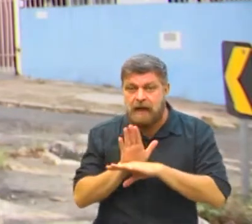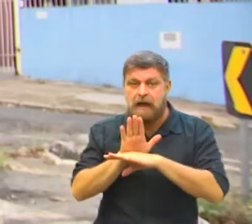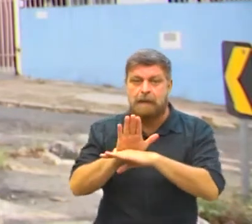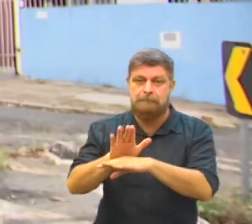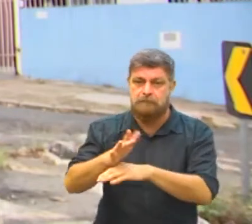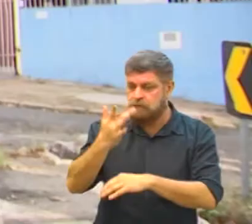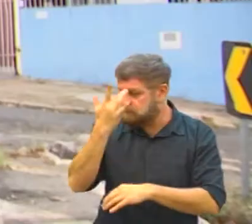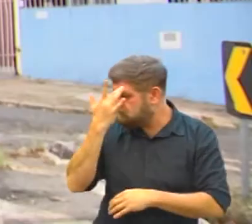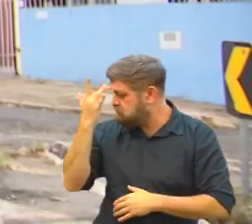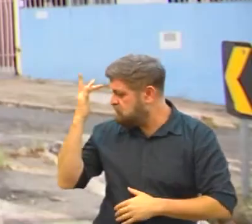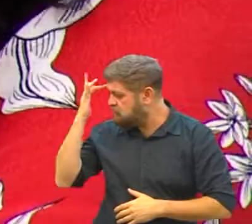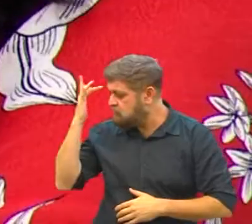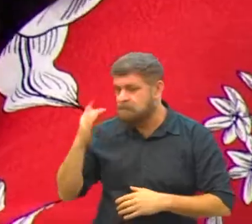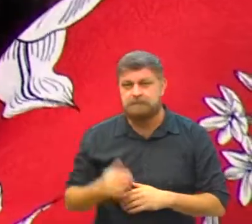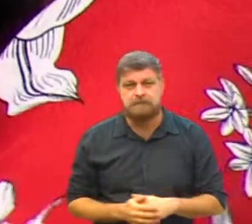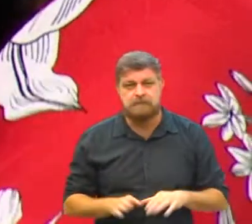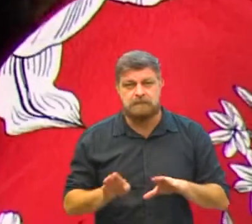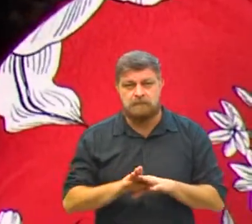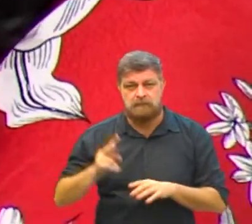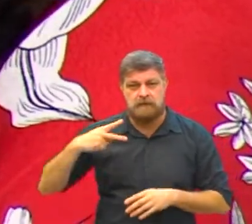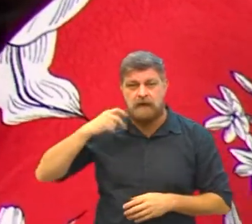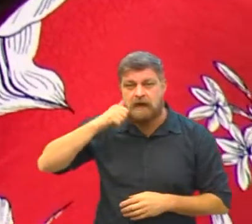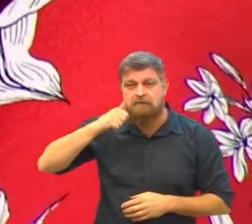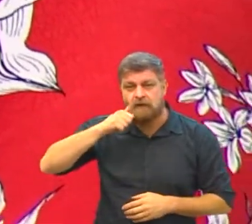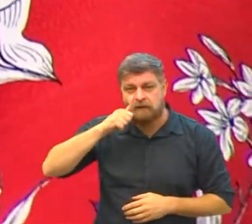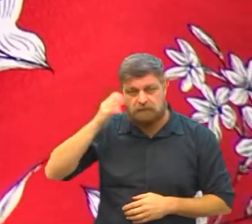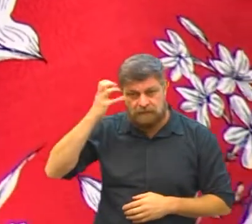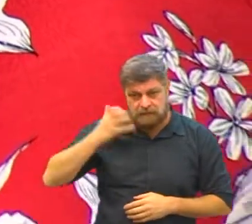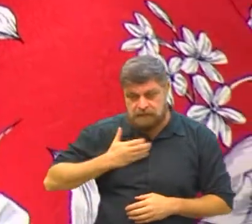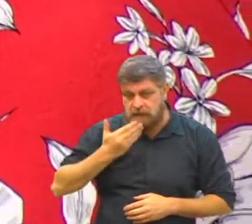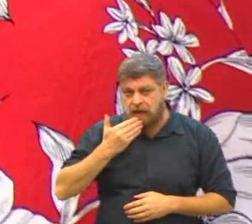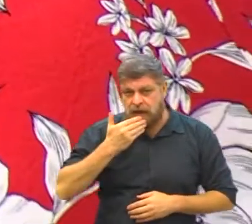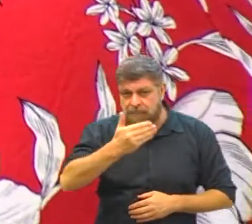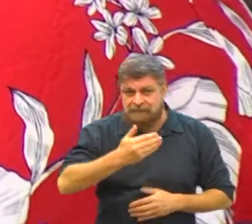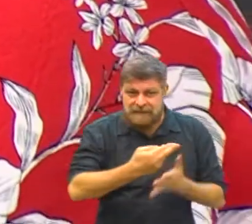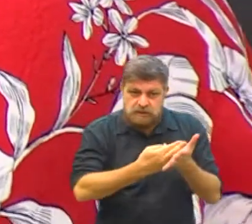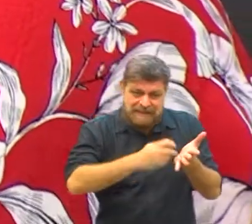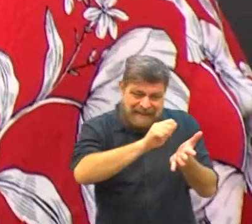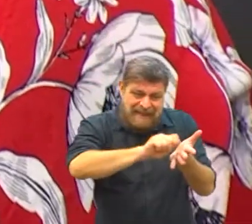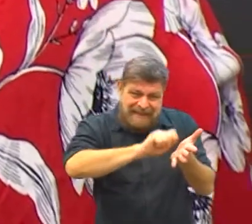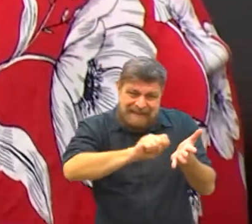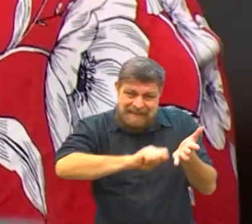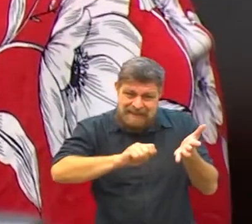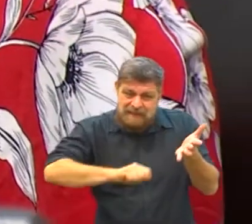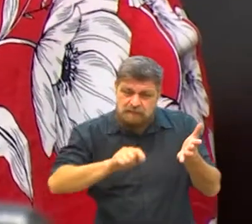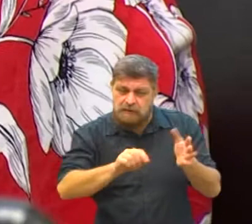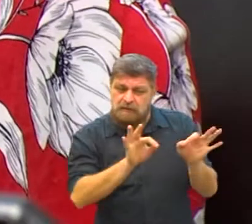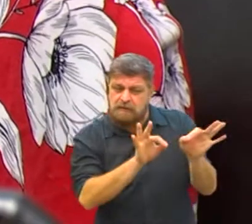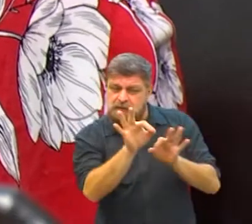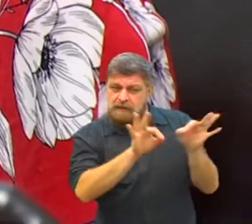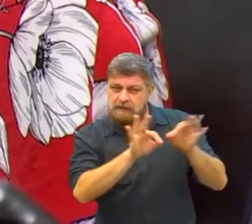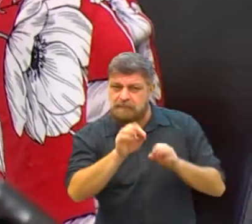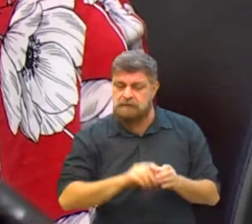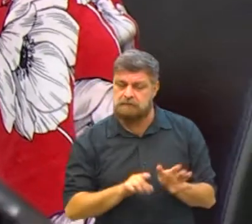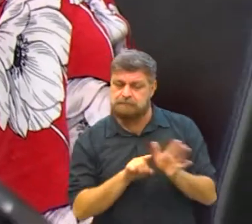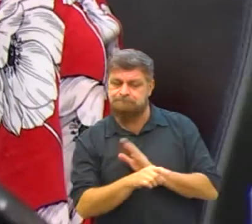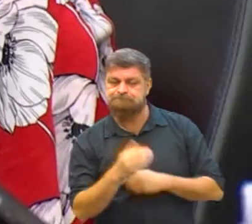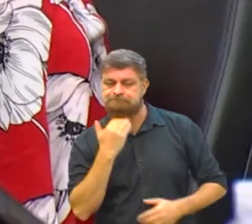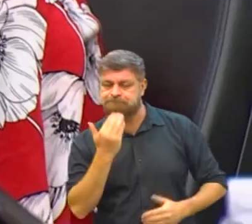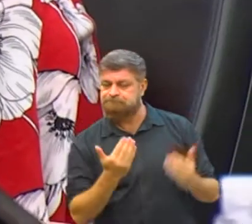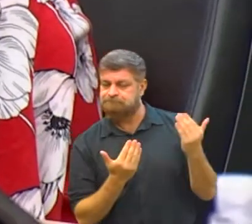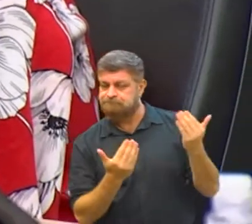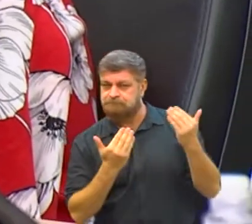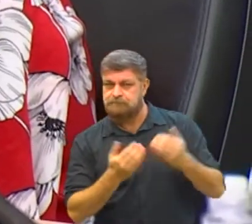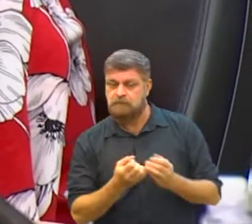apoio emocional. A vereadora pede relatórios técnicos sobre este trabalho e questiona